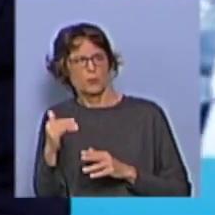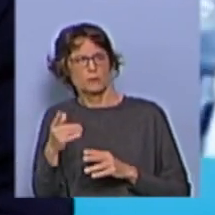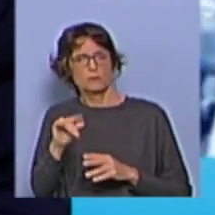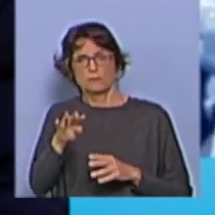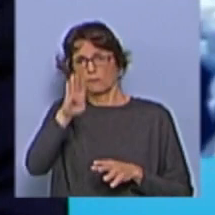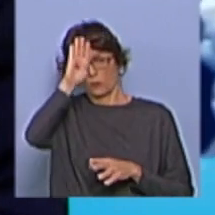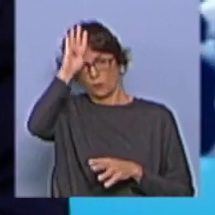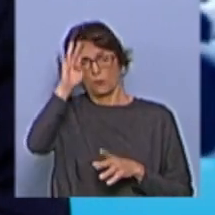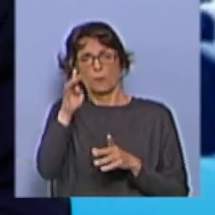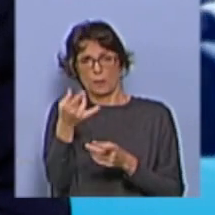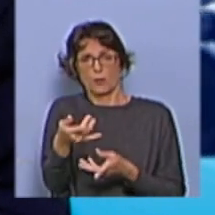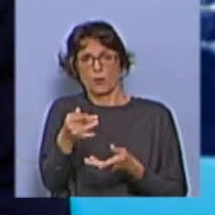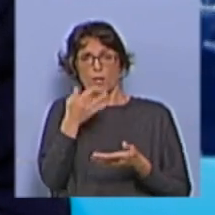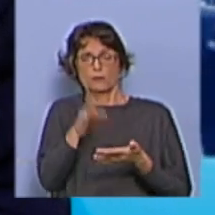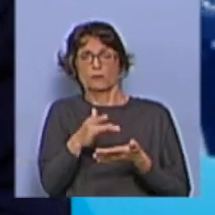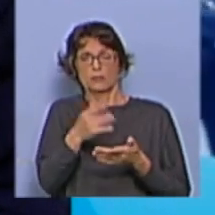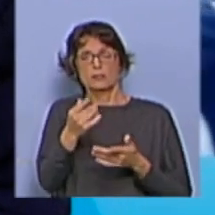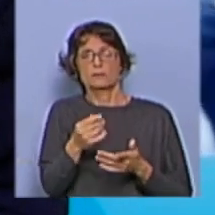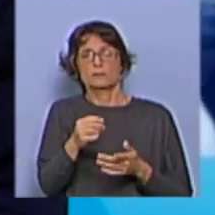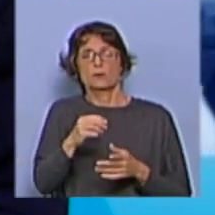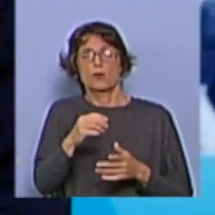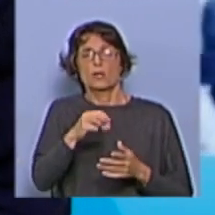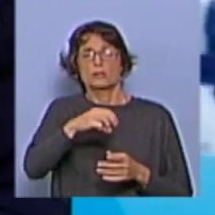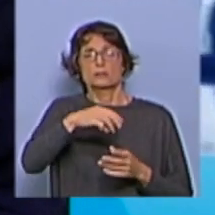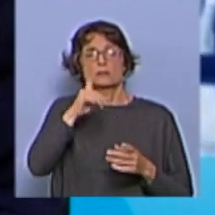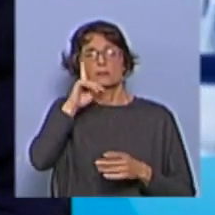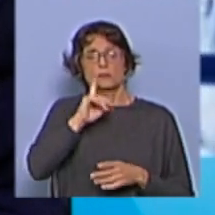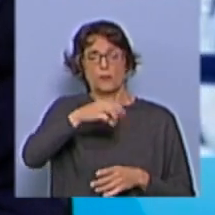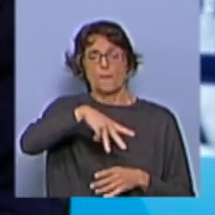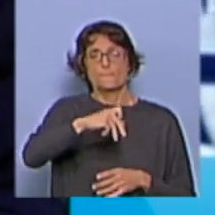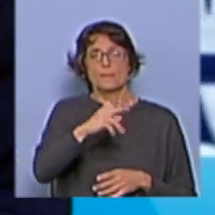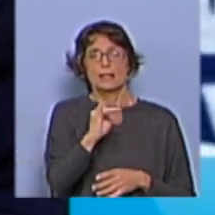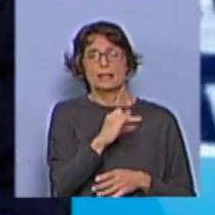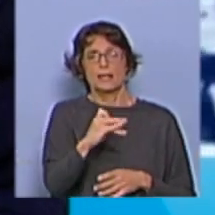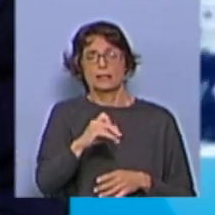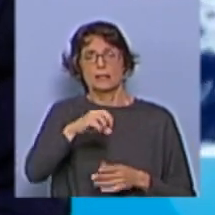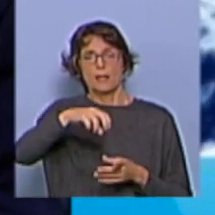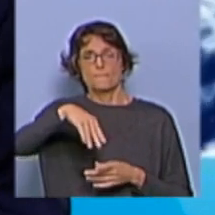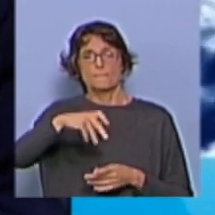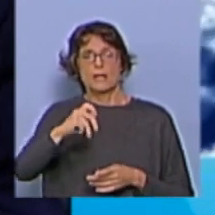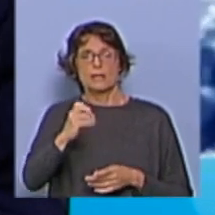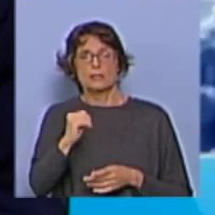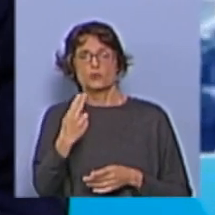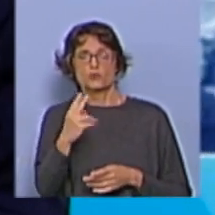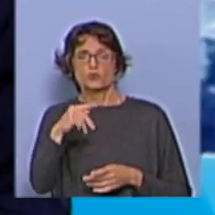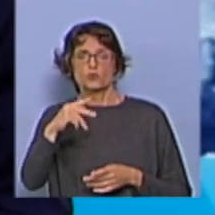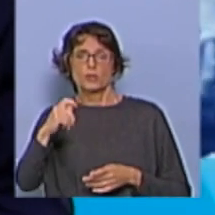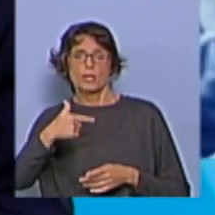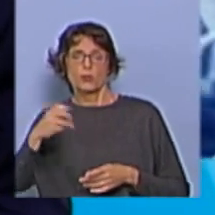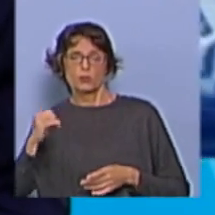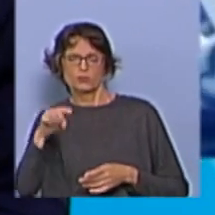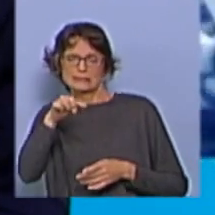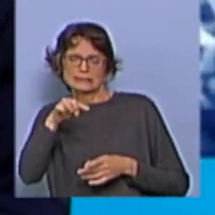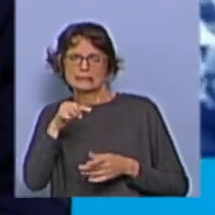está a ler Mariana Mazzucato, por exemplo. E o que ela explica é que nós, e temos vários artigos, de que a economia